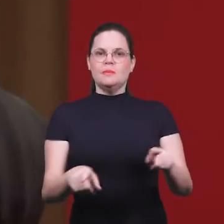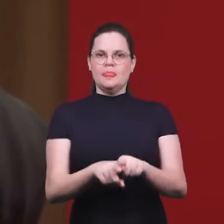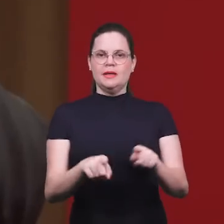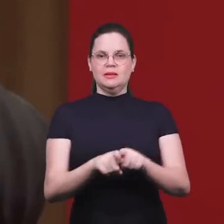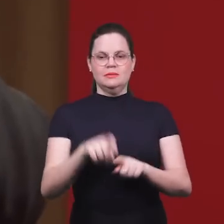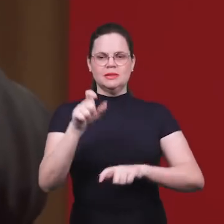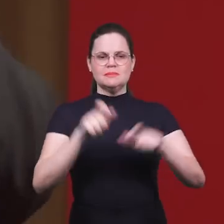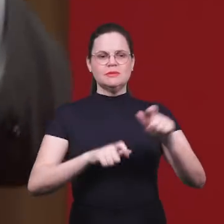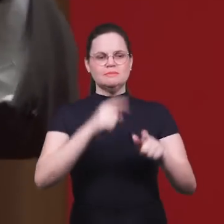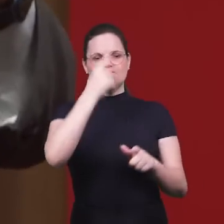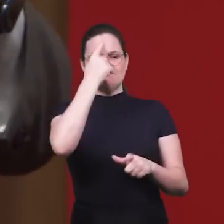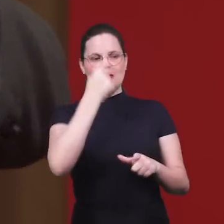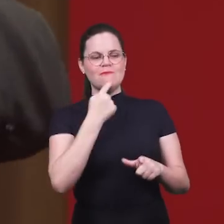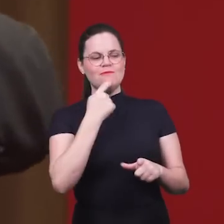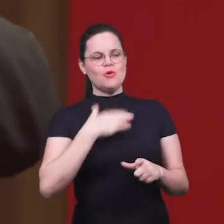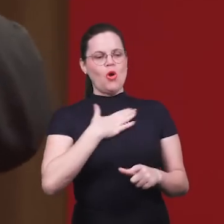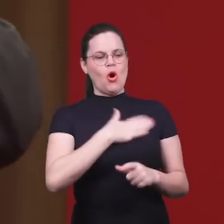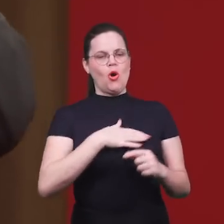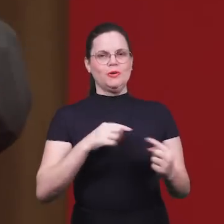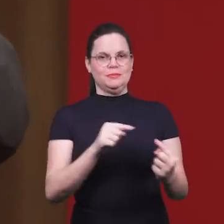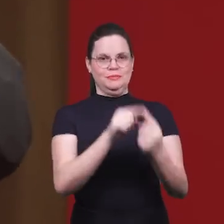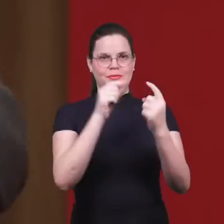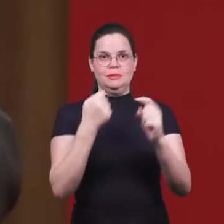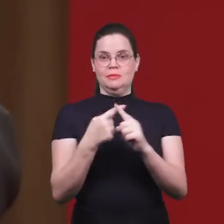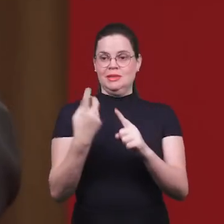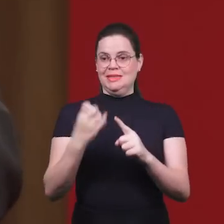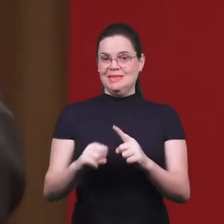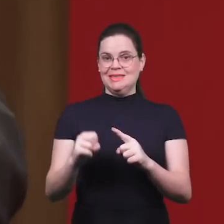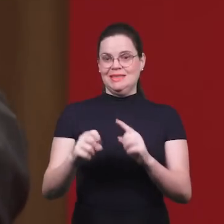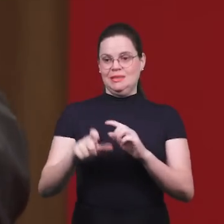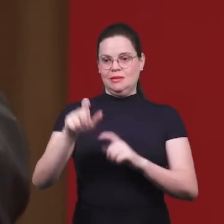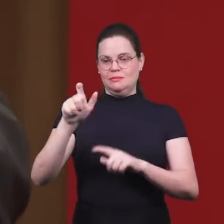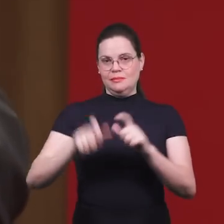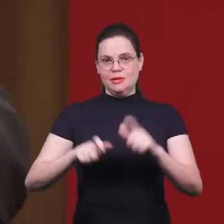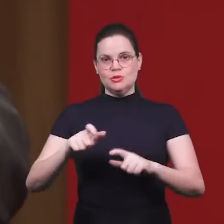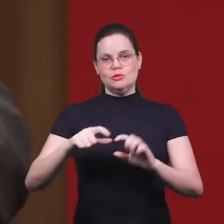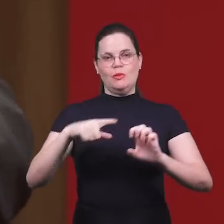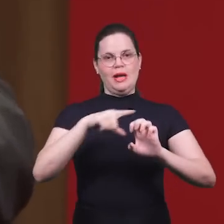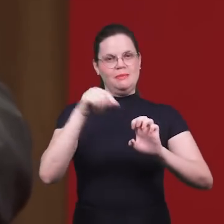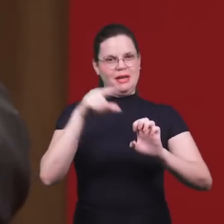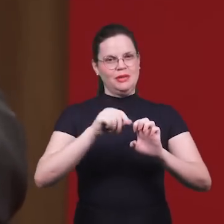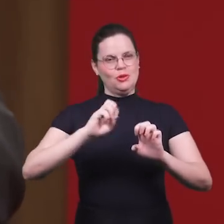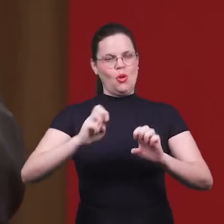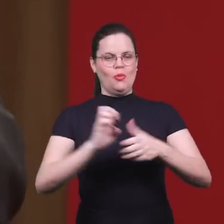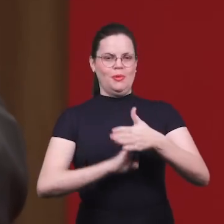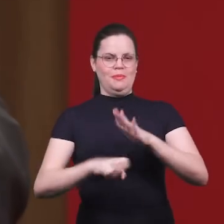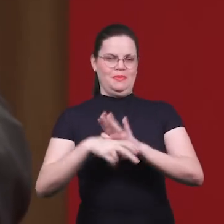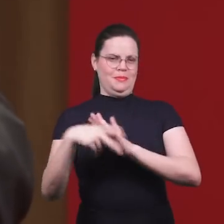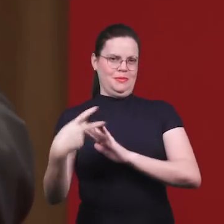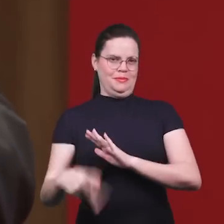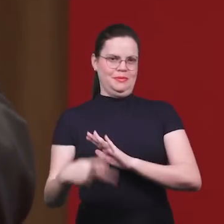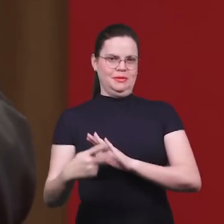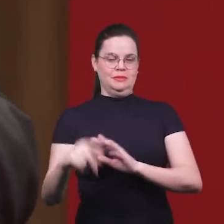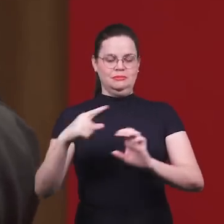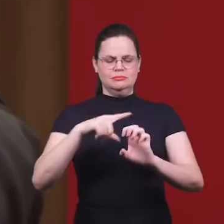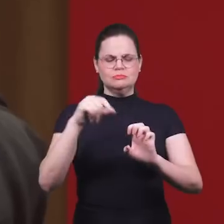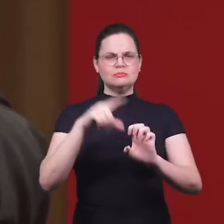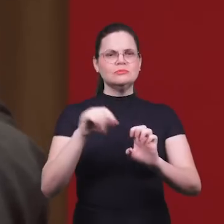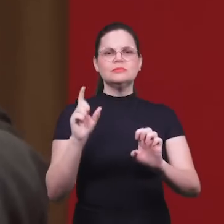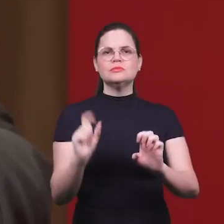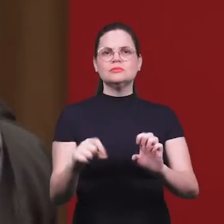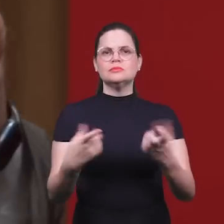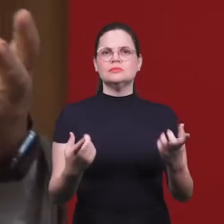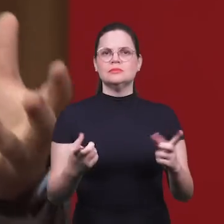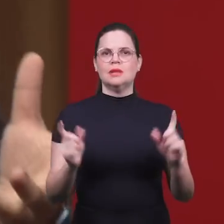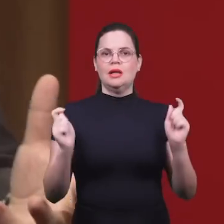As pessoas, quando você fala de autônomo, empreendedor, existe um fator do empreendedor que é a capacidade de